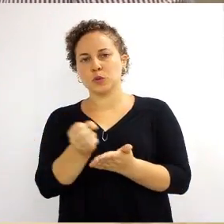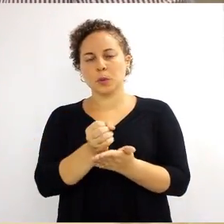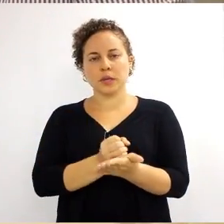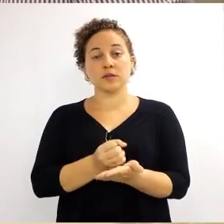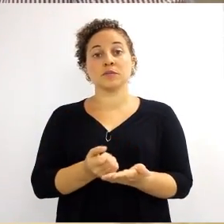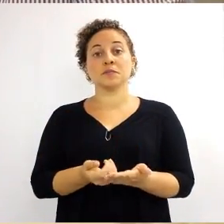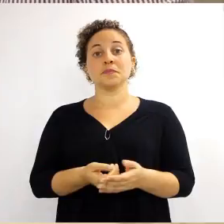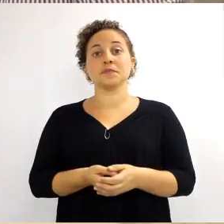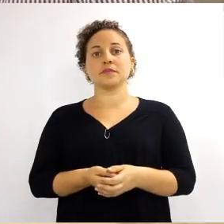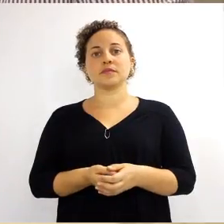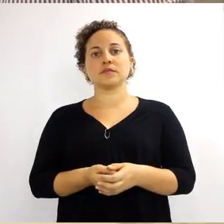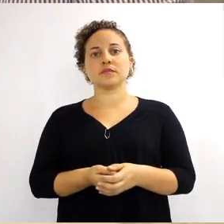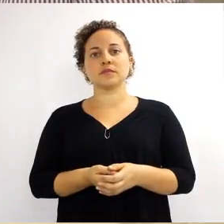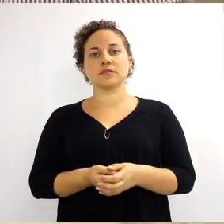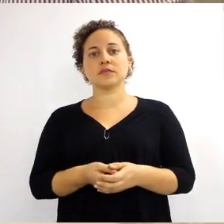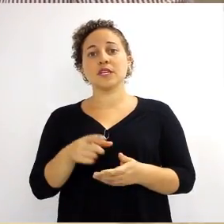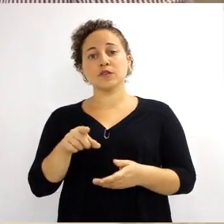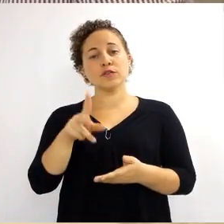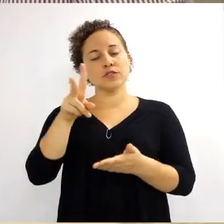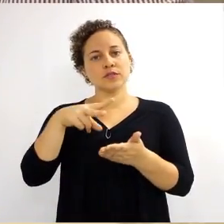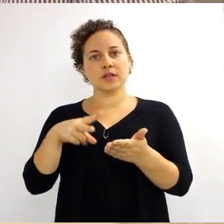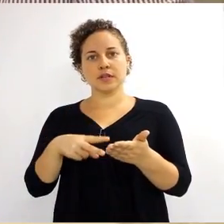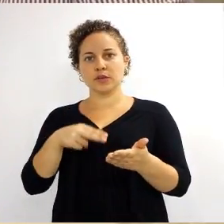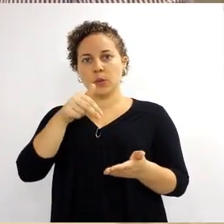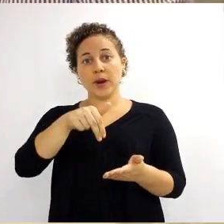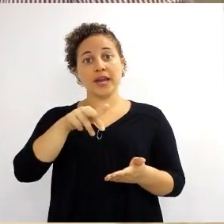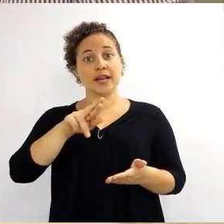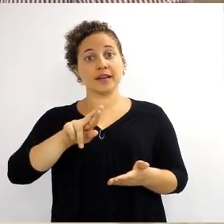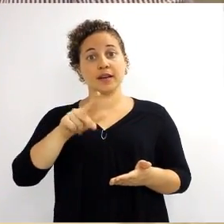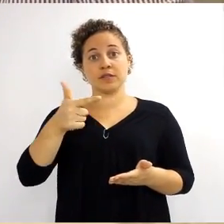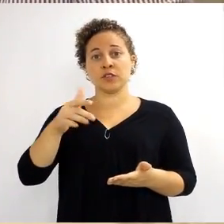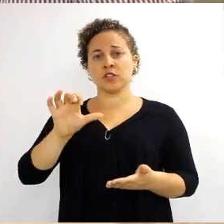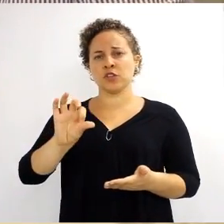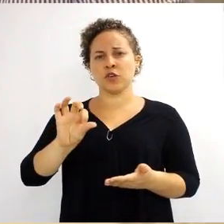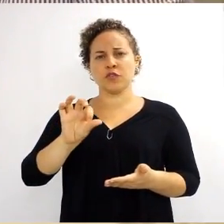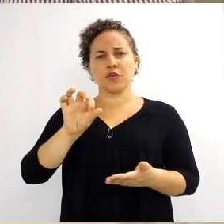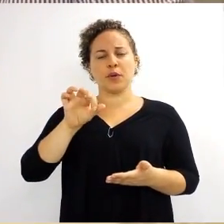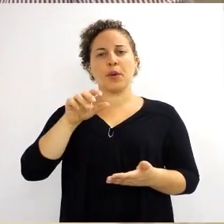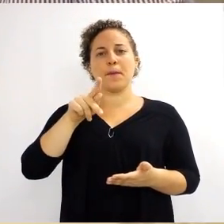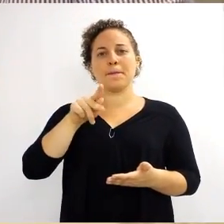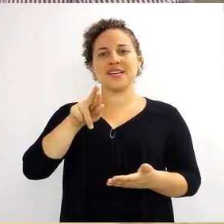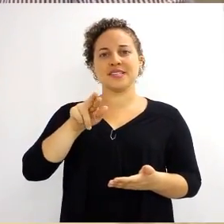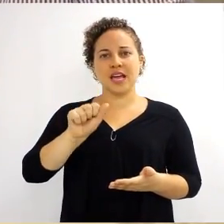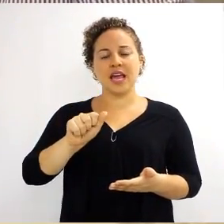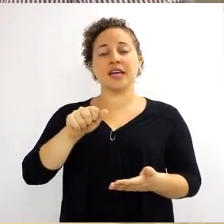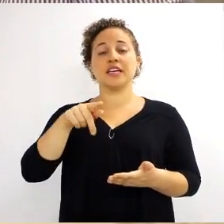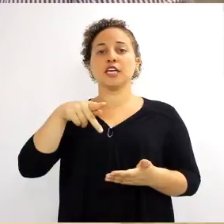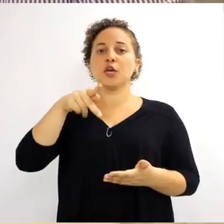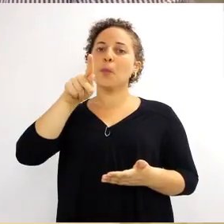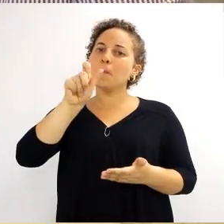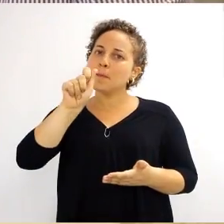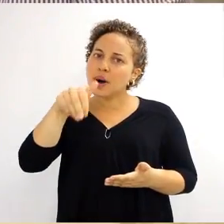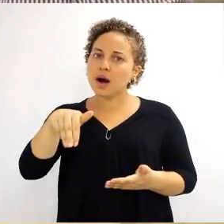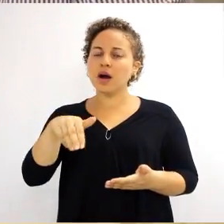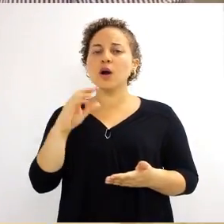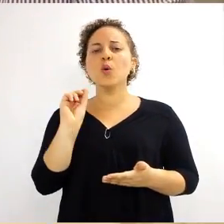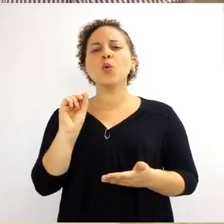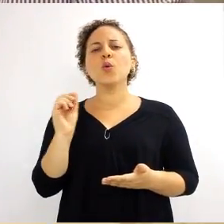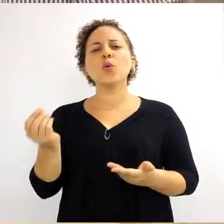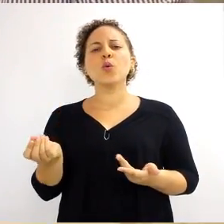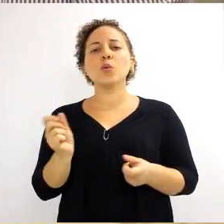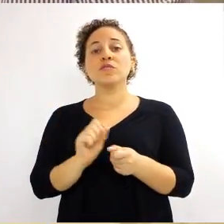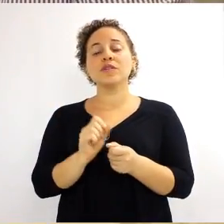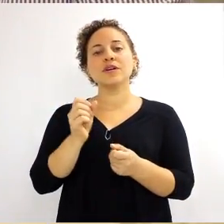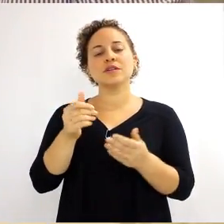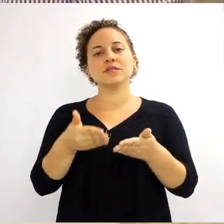E quando a gente vai lendo a NR29, a gente vê logo a questão do PCE e do PAN. Como é que funciona aqui no